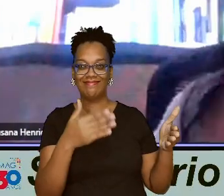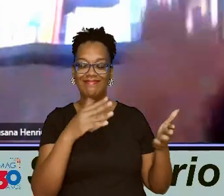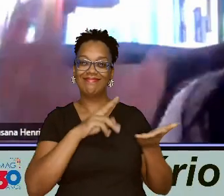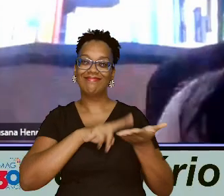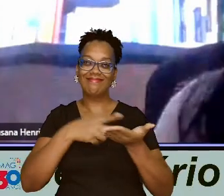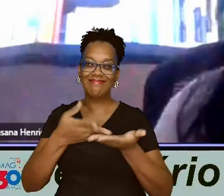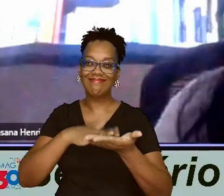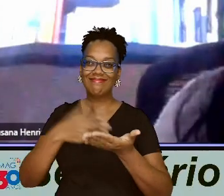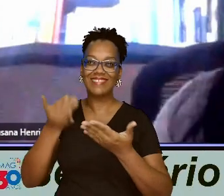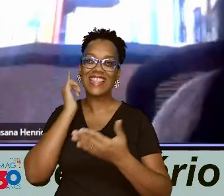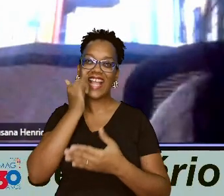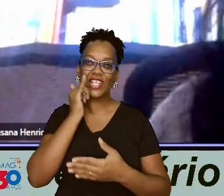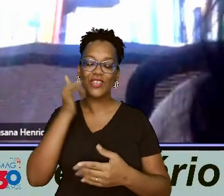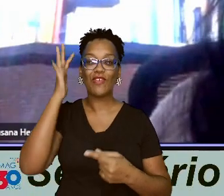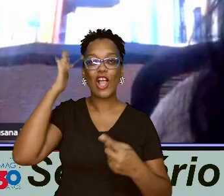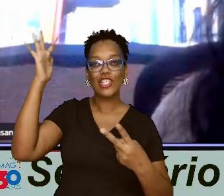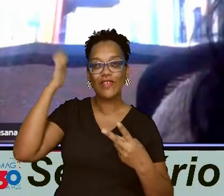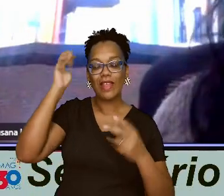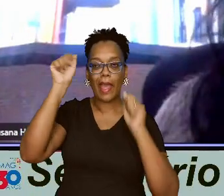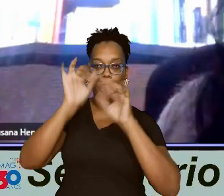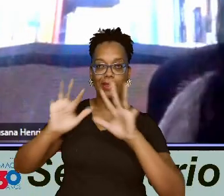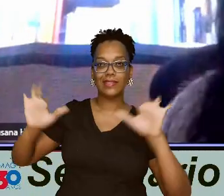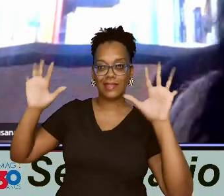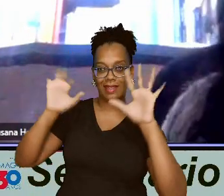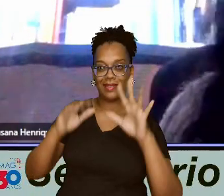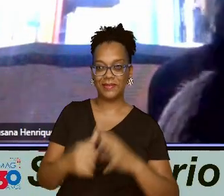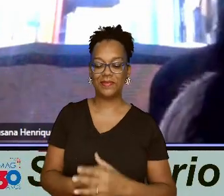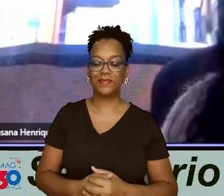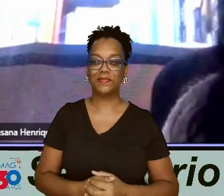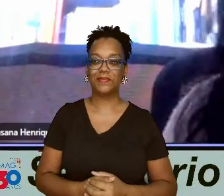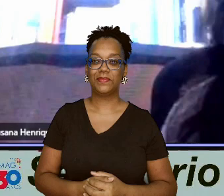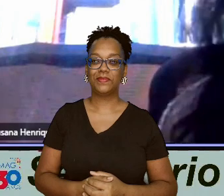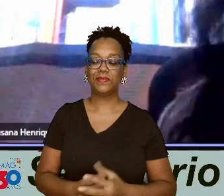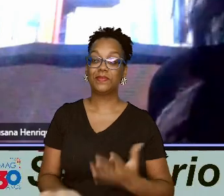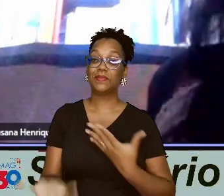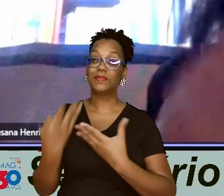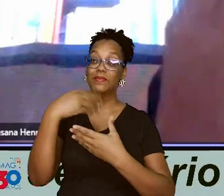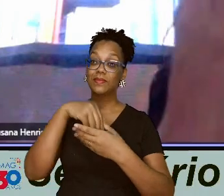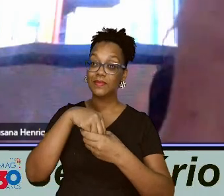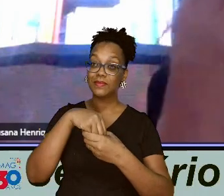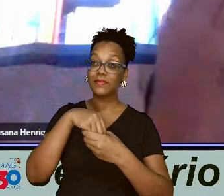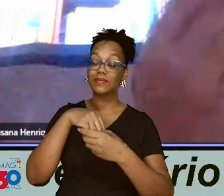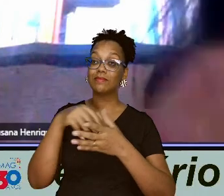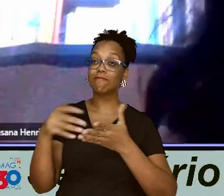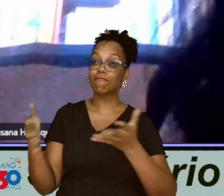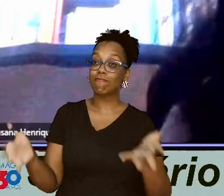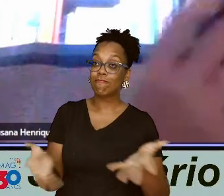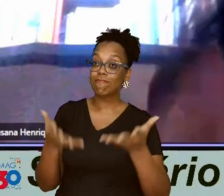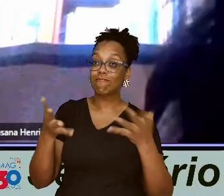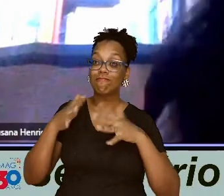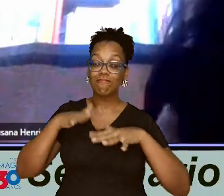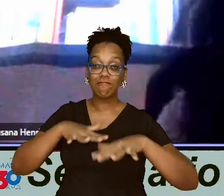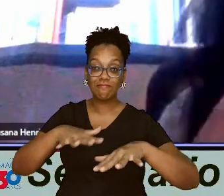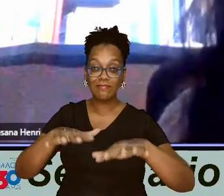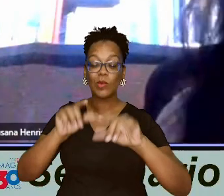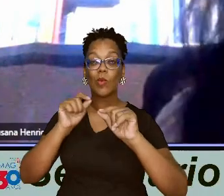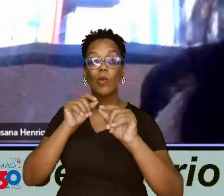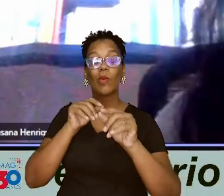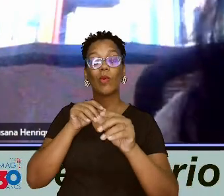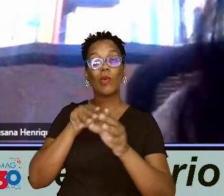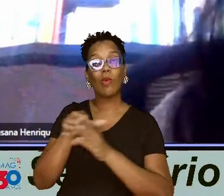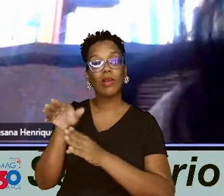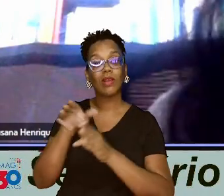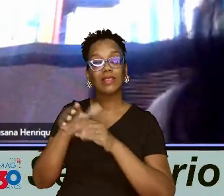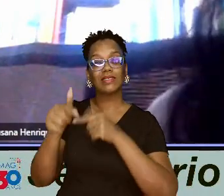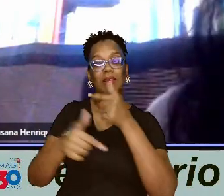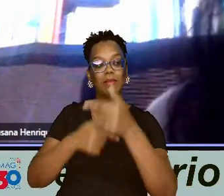para a filosofia, para a abstração. Fazendo parte desse movimento, né, que de orientação de trabalhos e